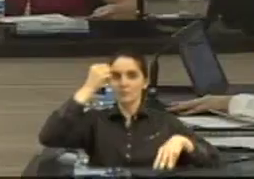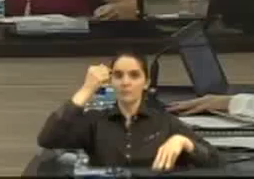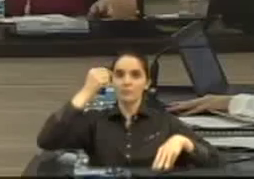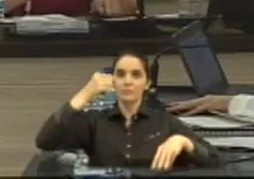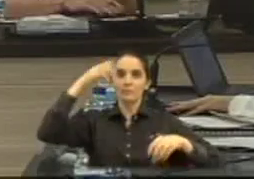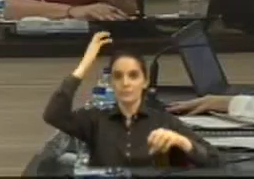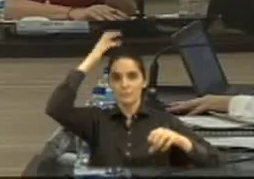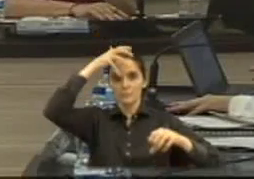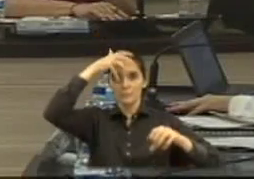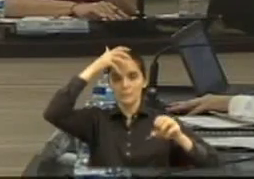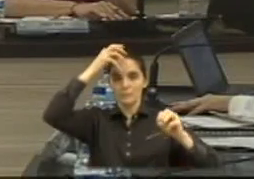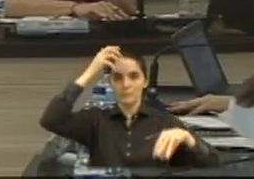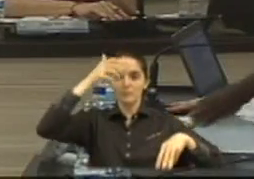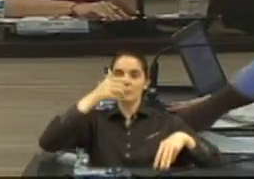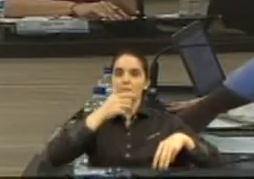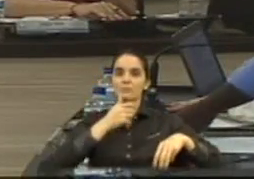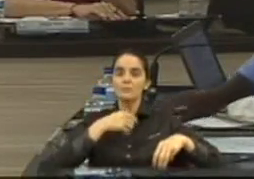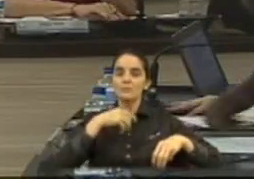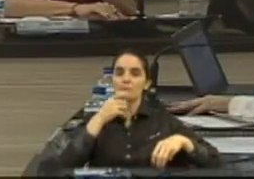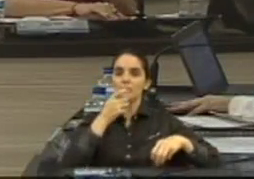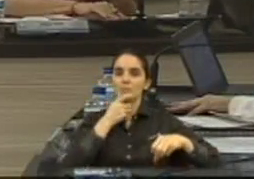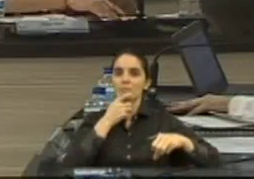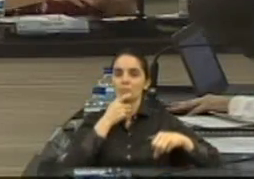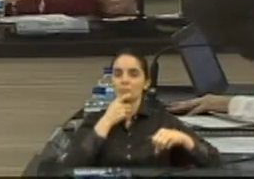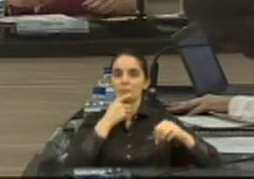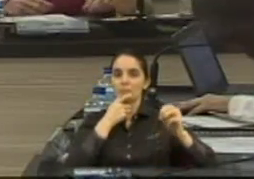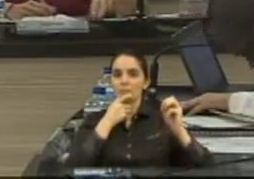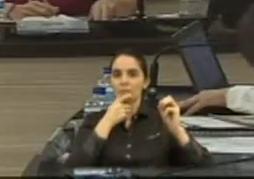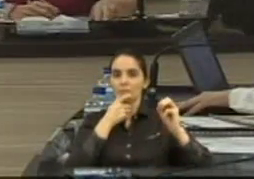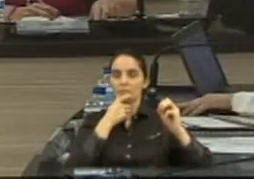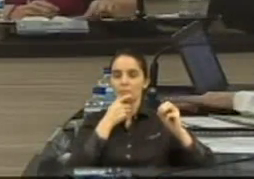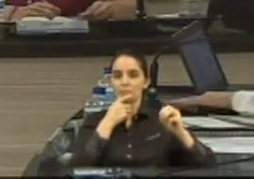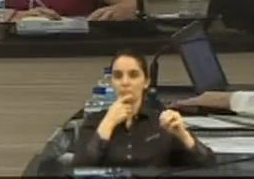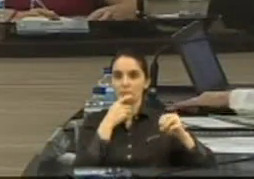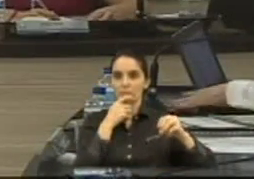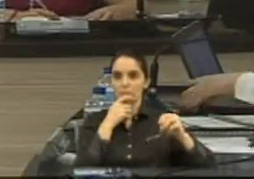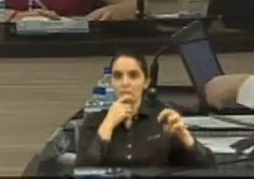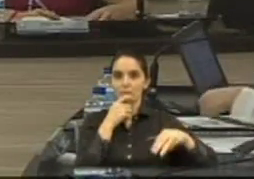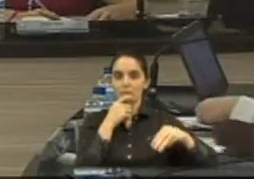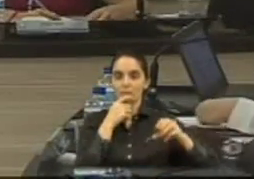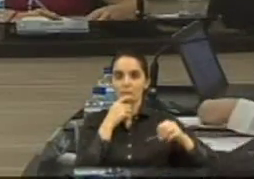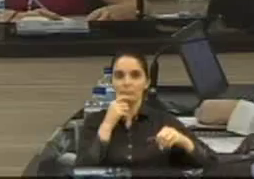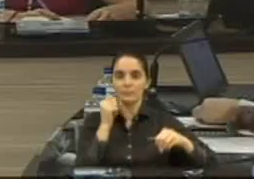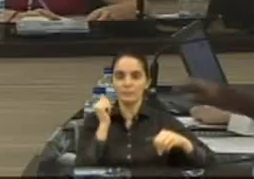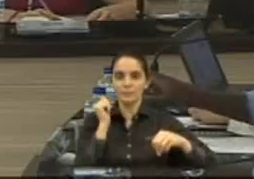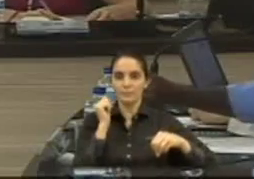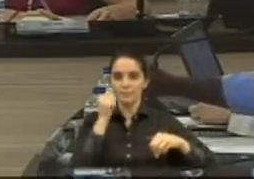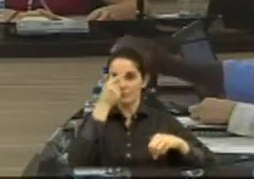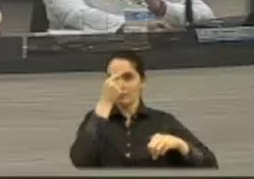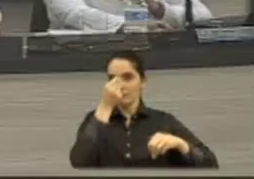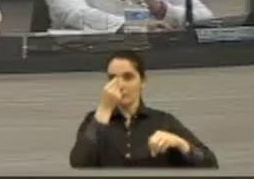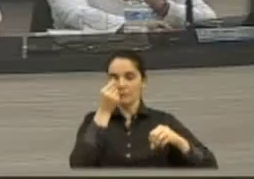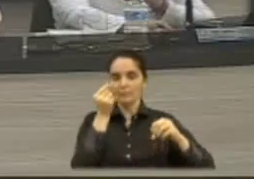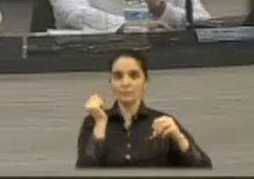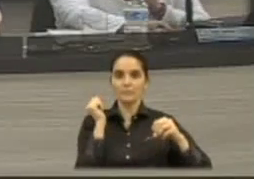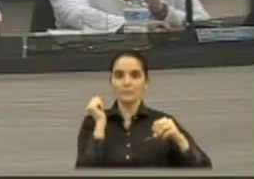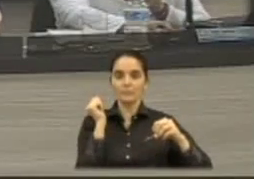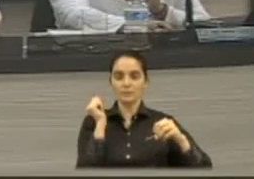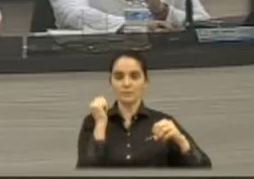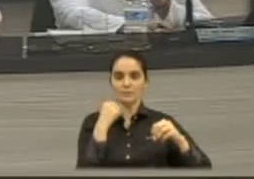Sim. Érica Tanque. Sim, excelência. Érica Monteiro. Sim. Jorge de